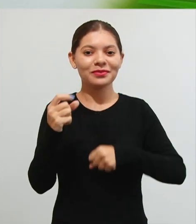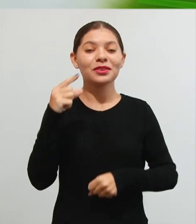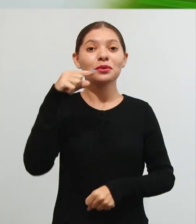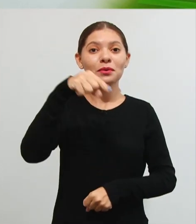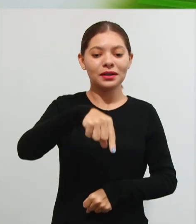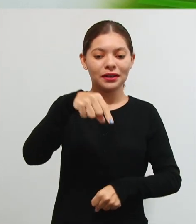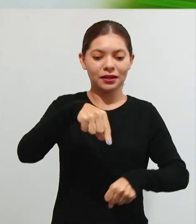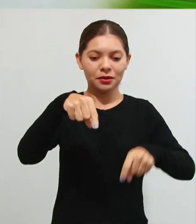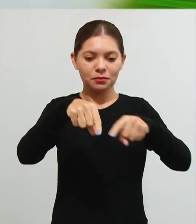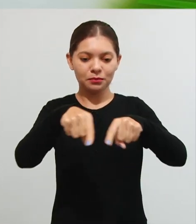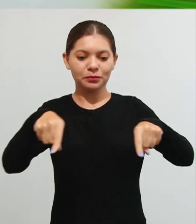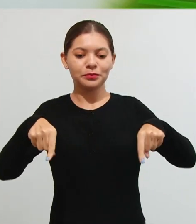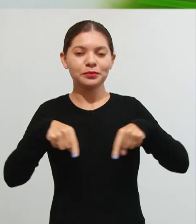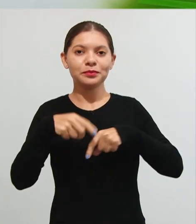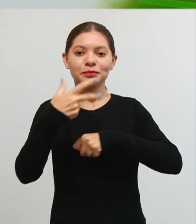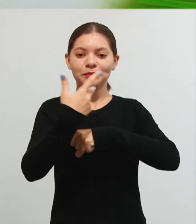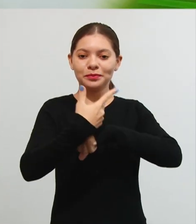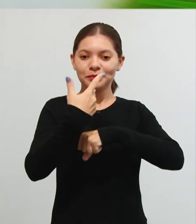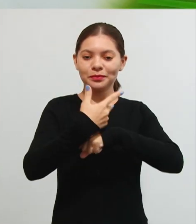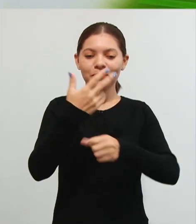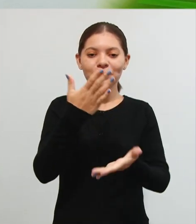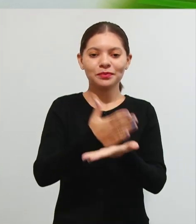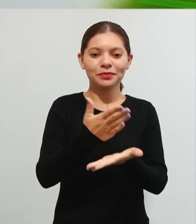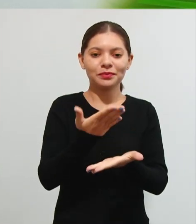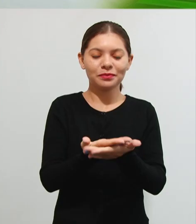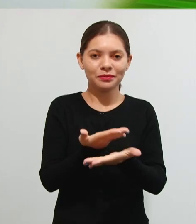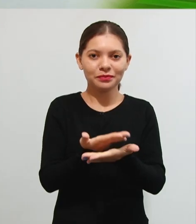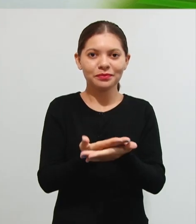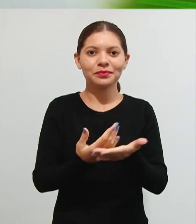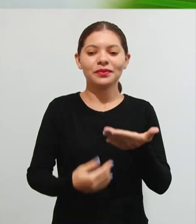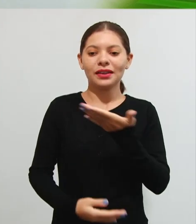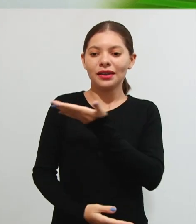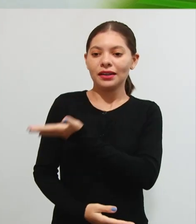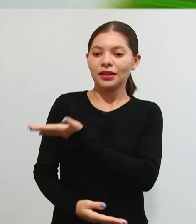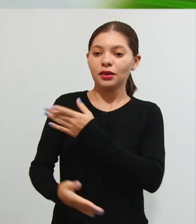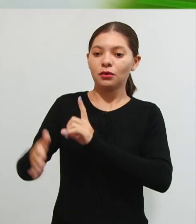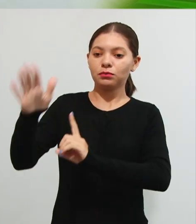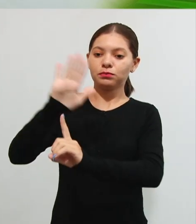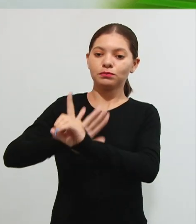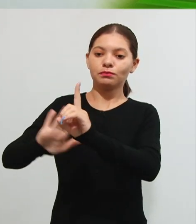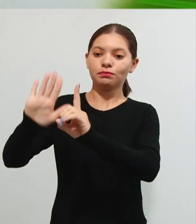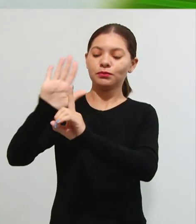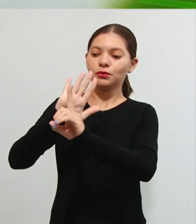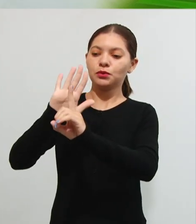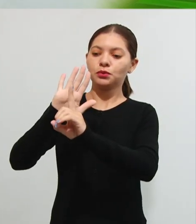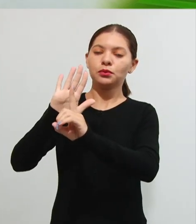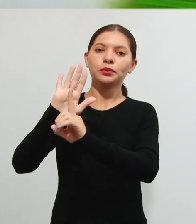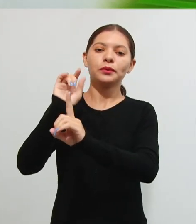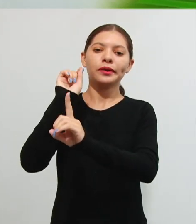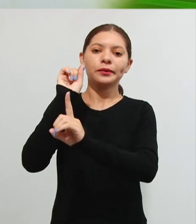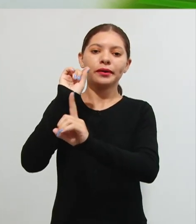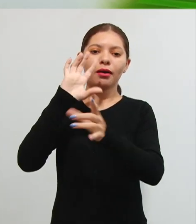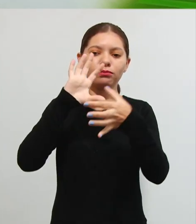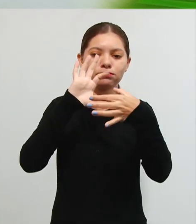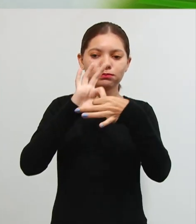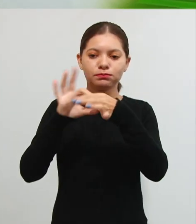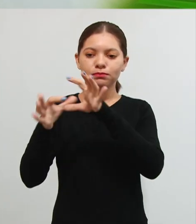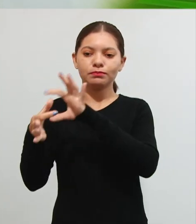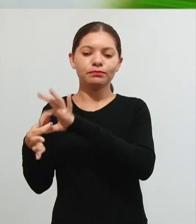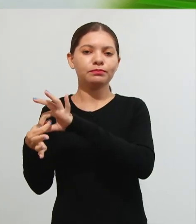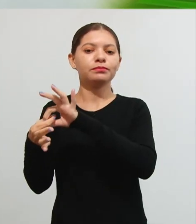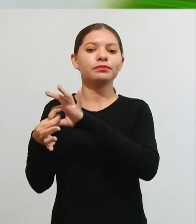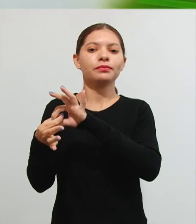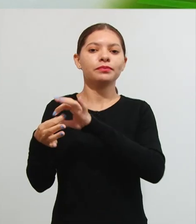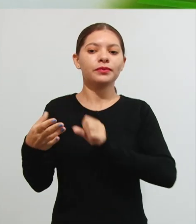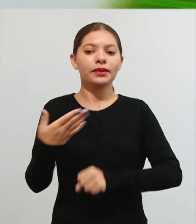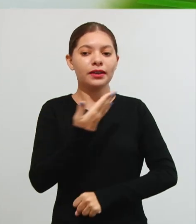web aulas. E ao meu lado direito, ao fundo, nós temos uma parede com pontos interligados. E